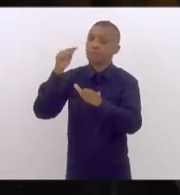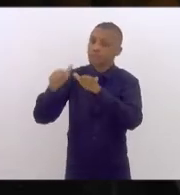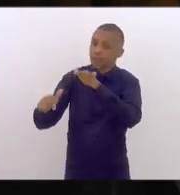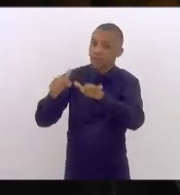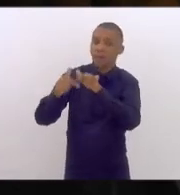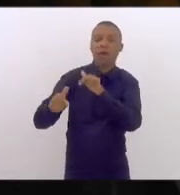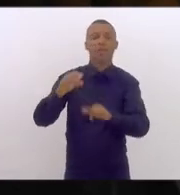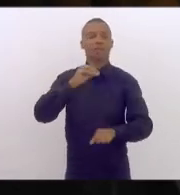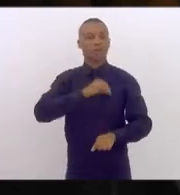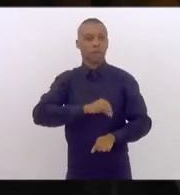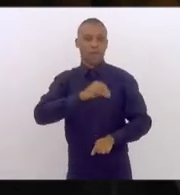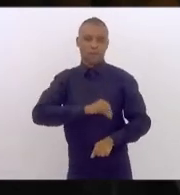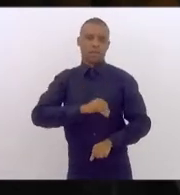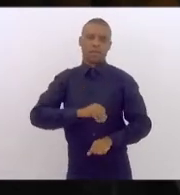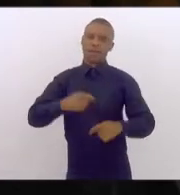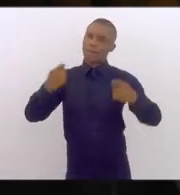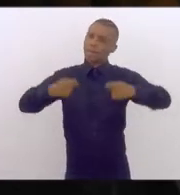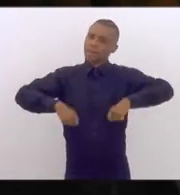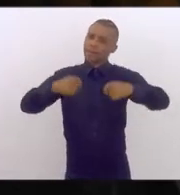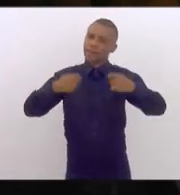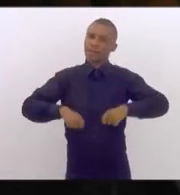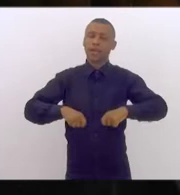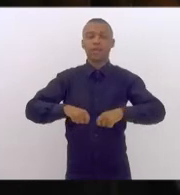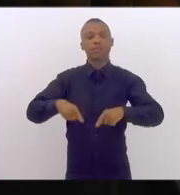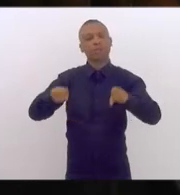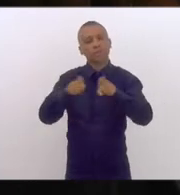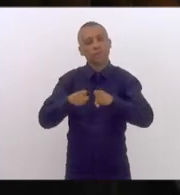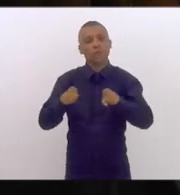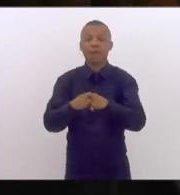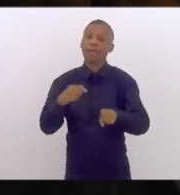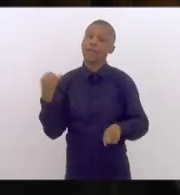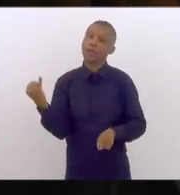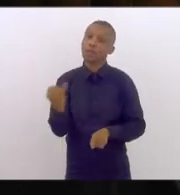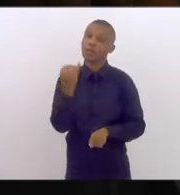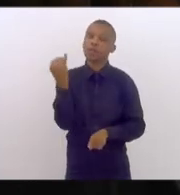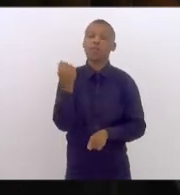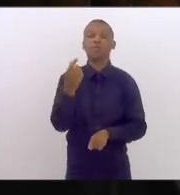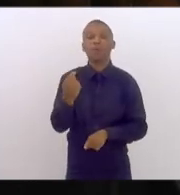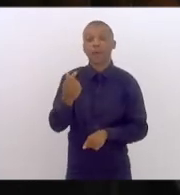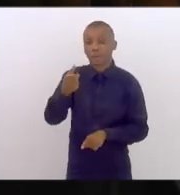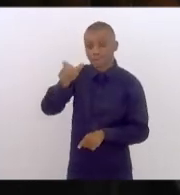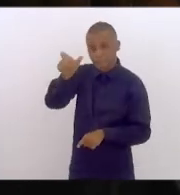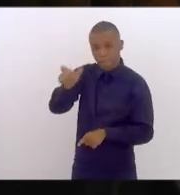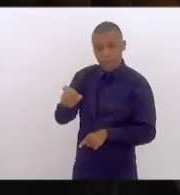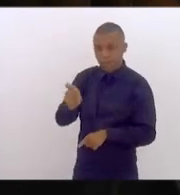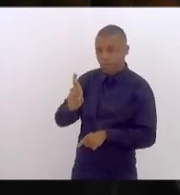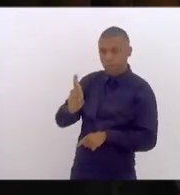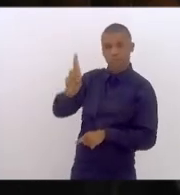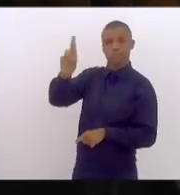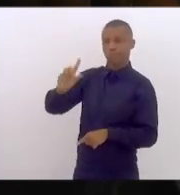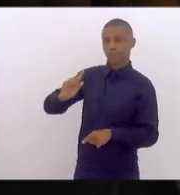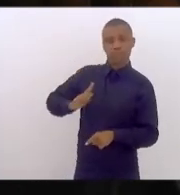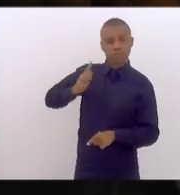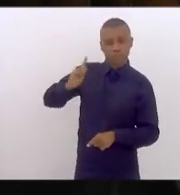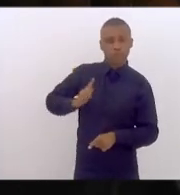é necessário e Fundamental gestores que sejam